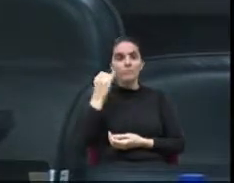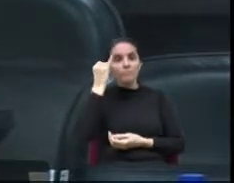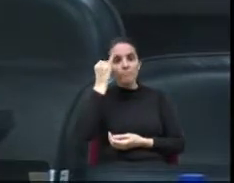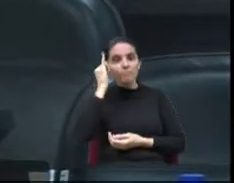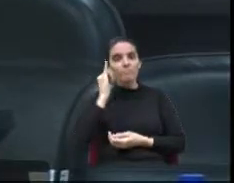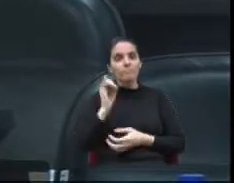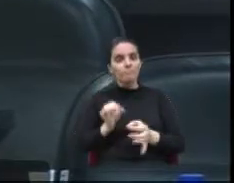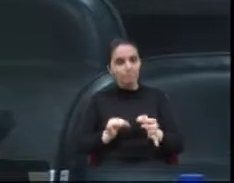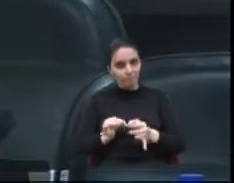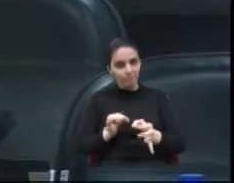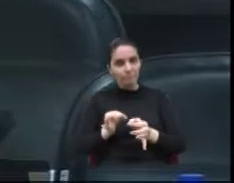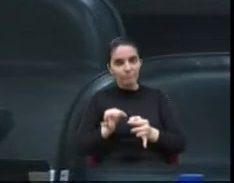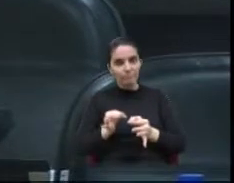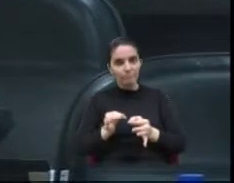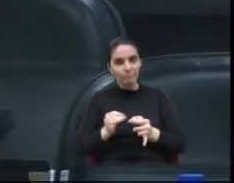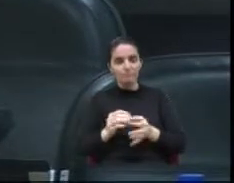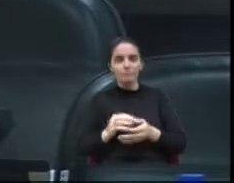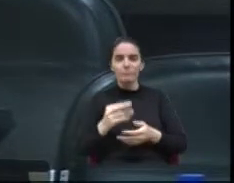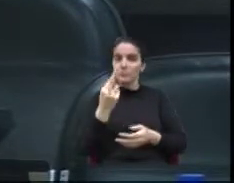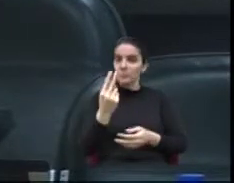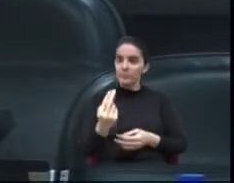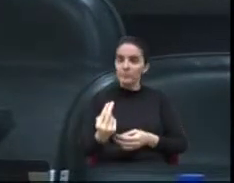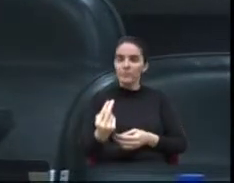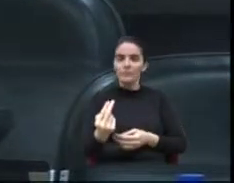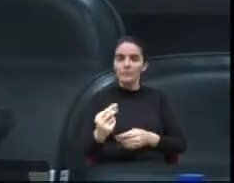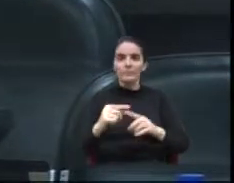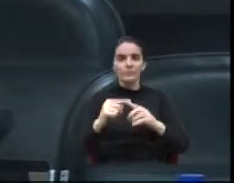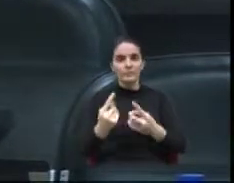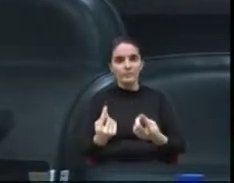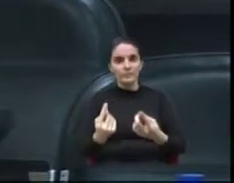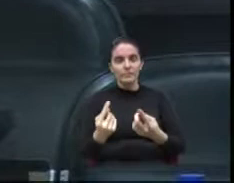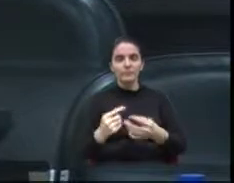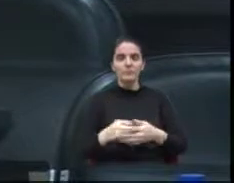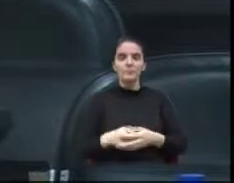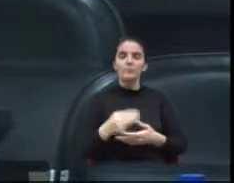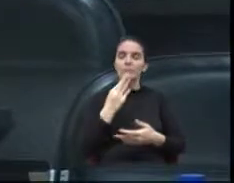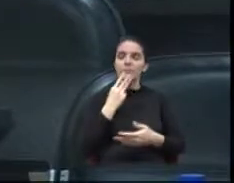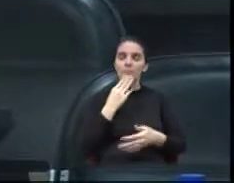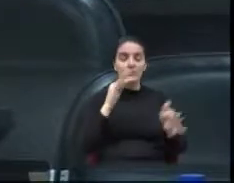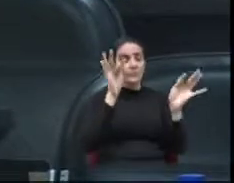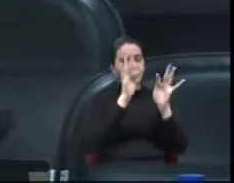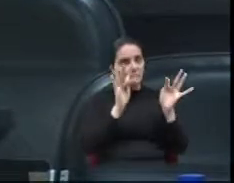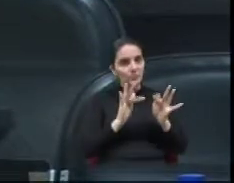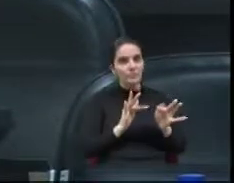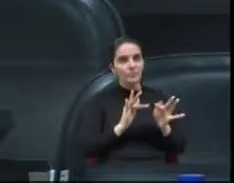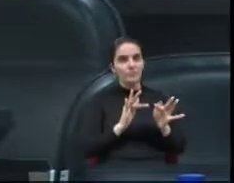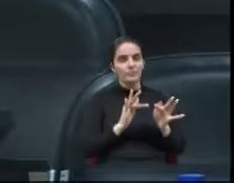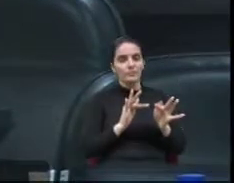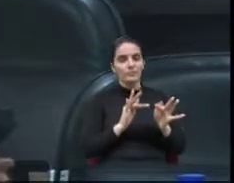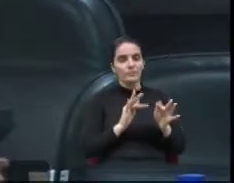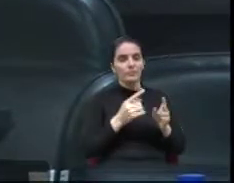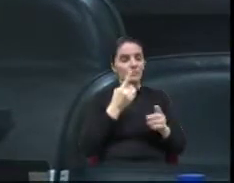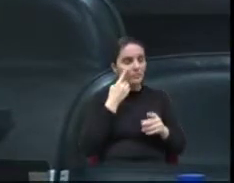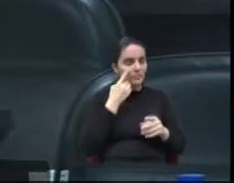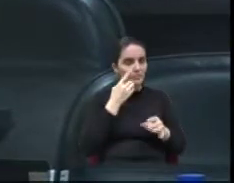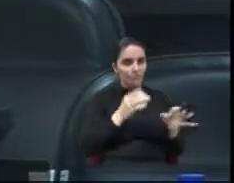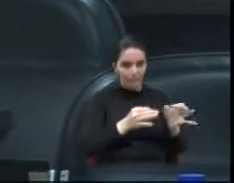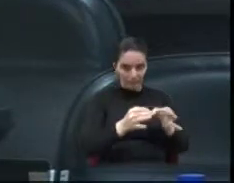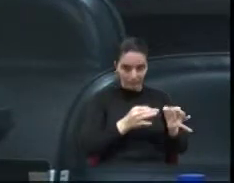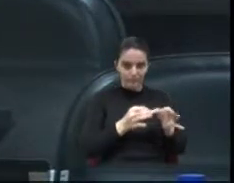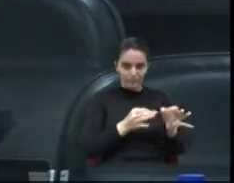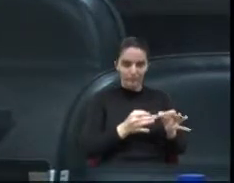desta natureza. E fiquei muito feliz em ver quando o senhor havia registrado esse projeto e não tinha